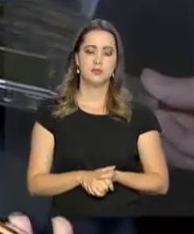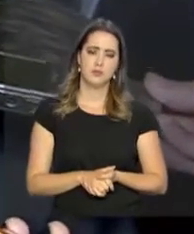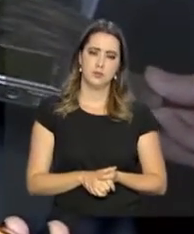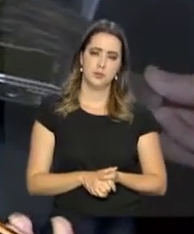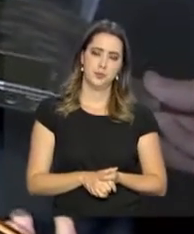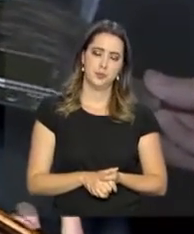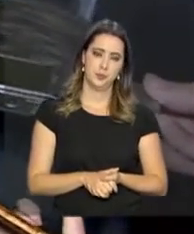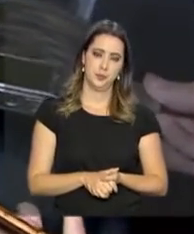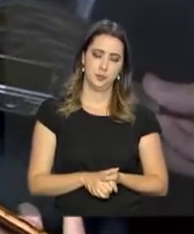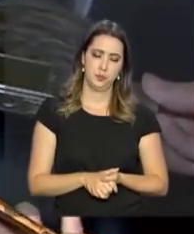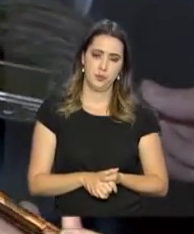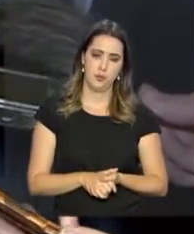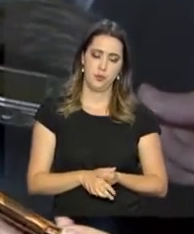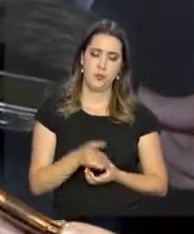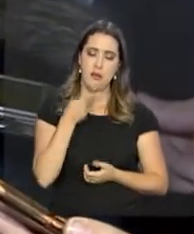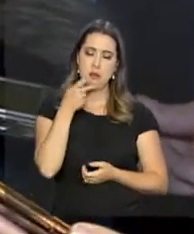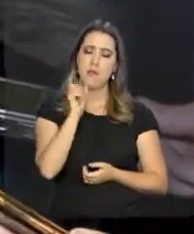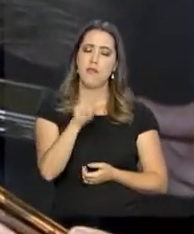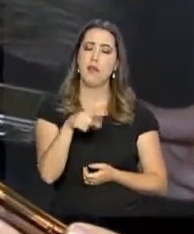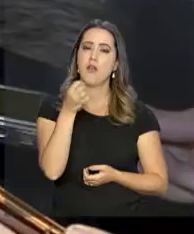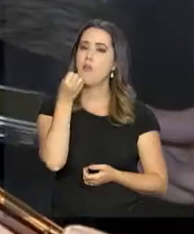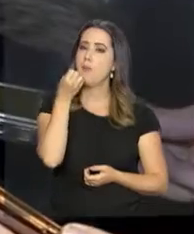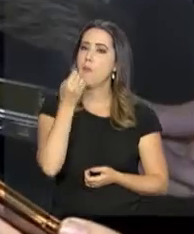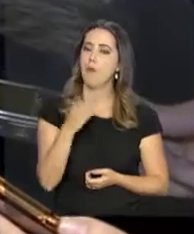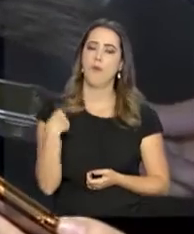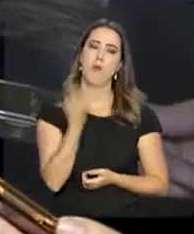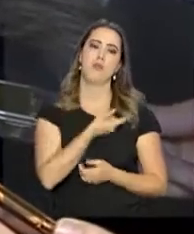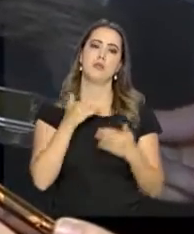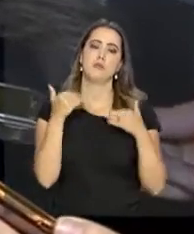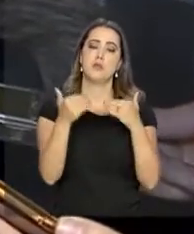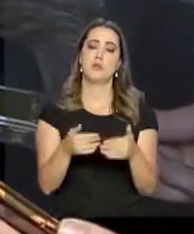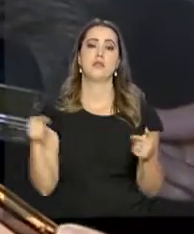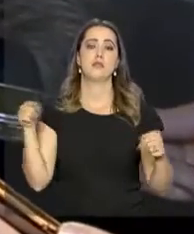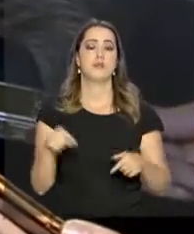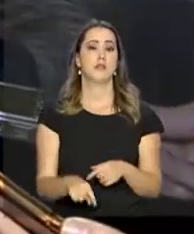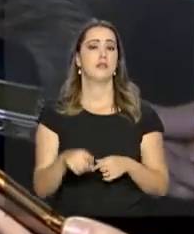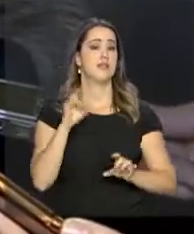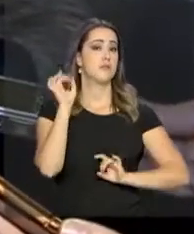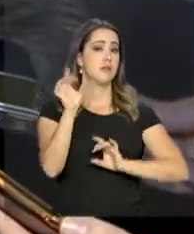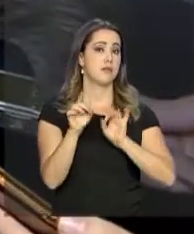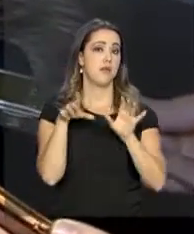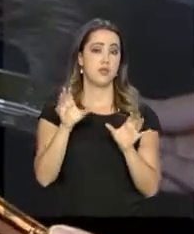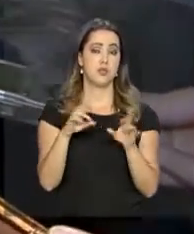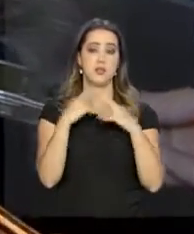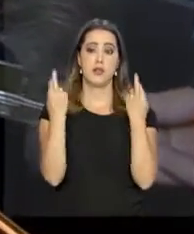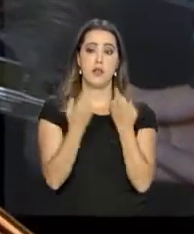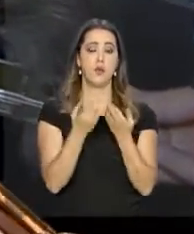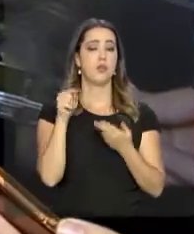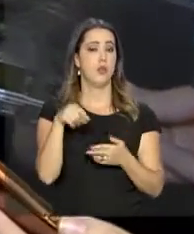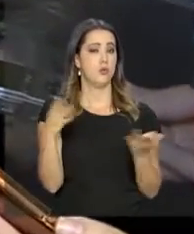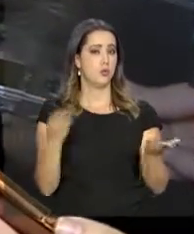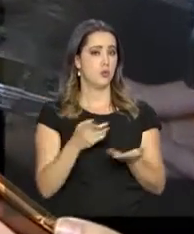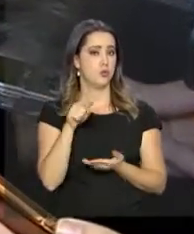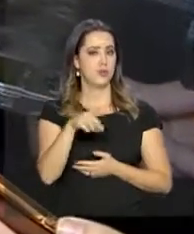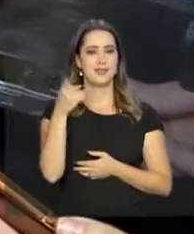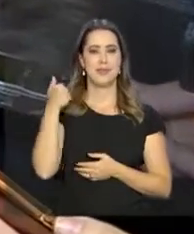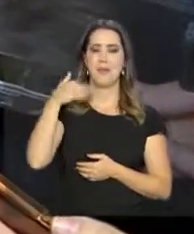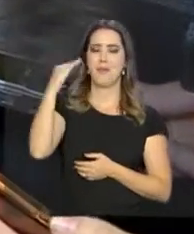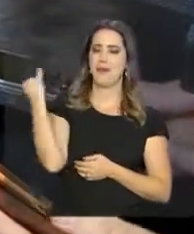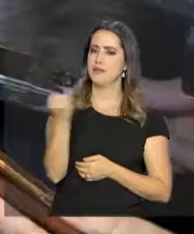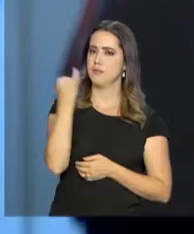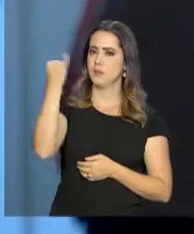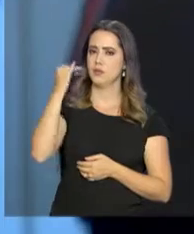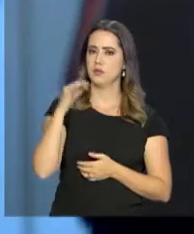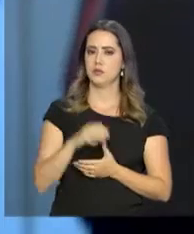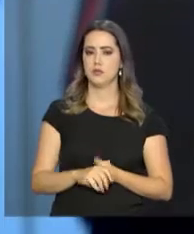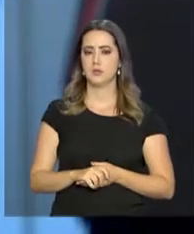muito útil a nossa presença aqui, especialmente esta reunião do BRICS. De todas aquelas que eu participei, eu penso que esta foi a mais produtiva de